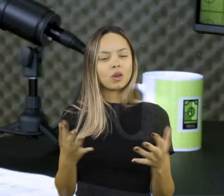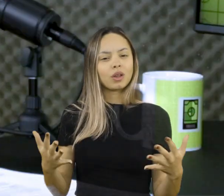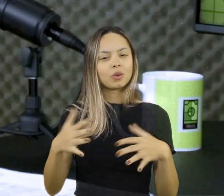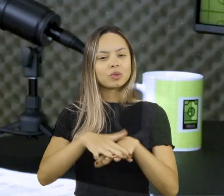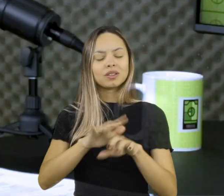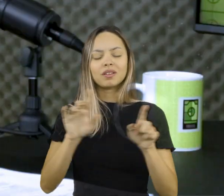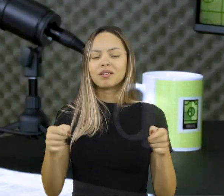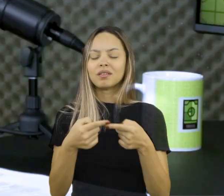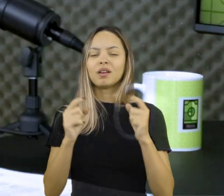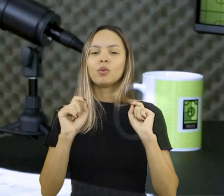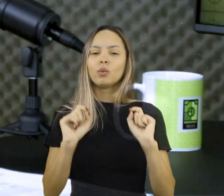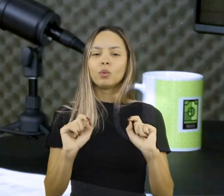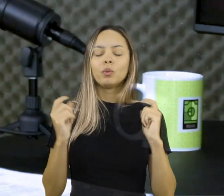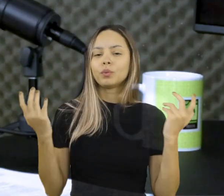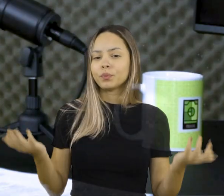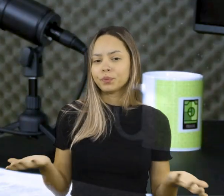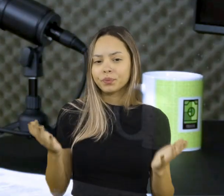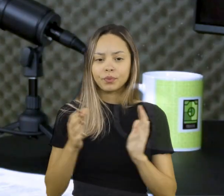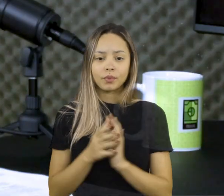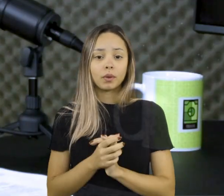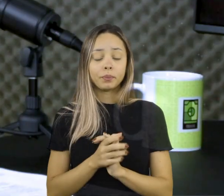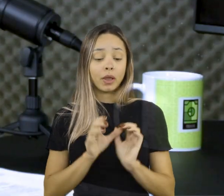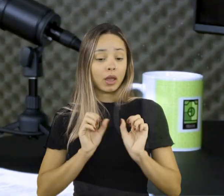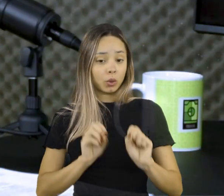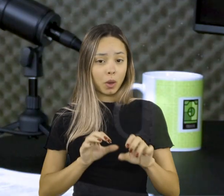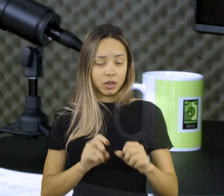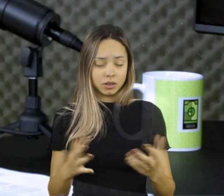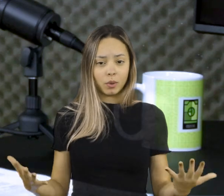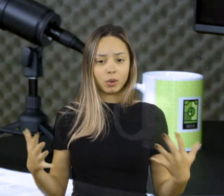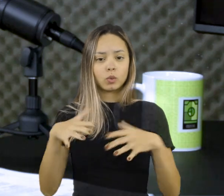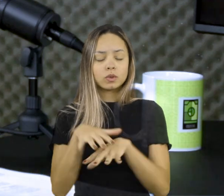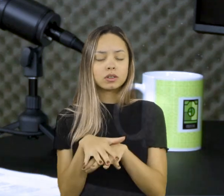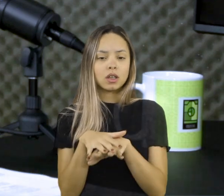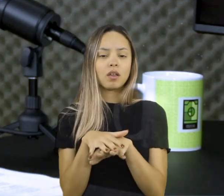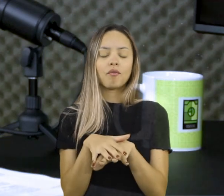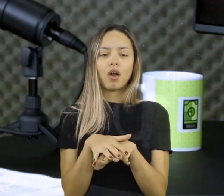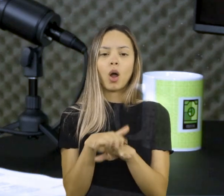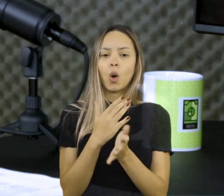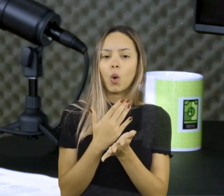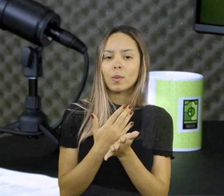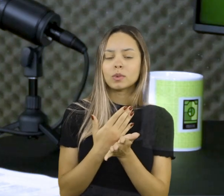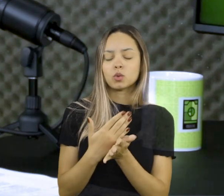inclusiva. Entender que a educação inclusiva ela veio